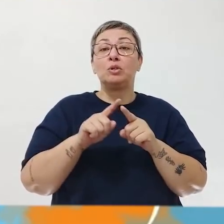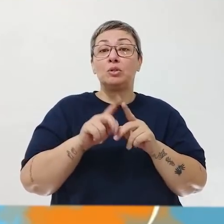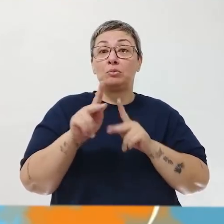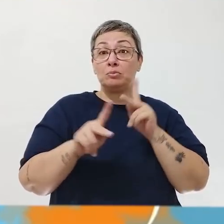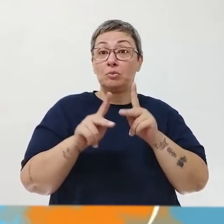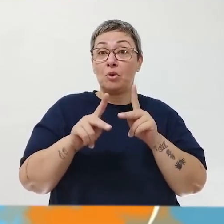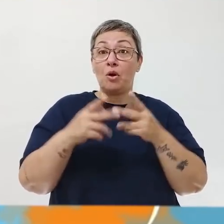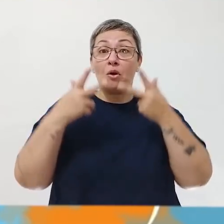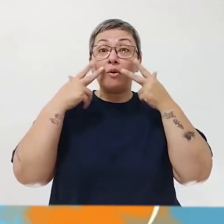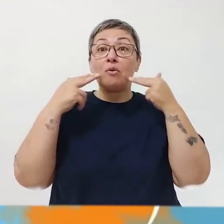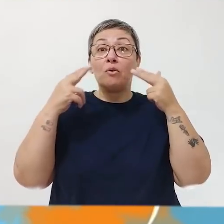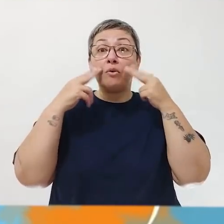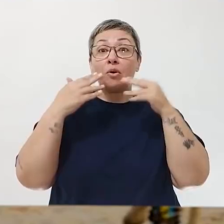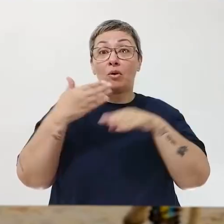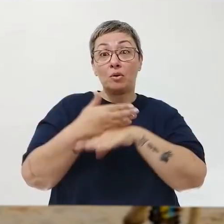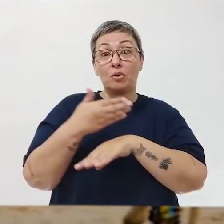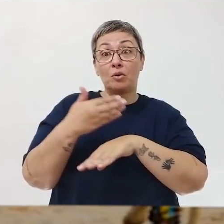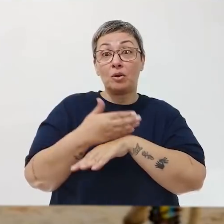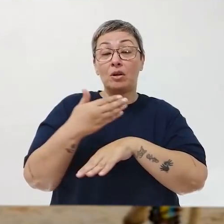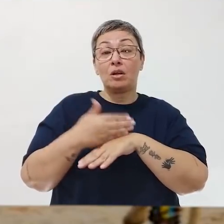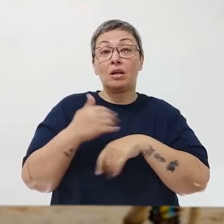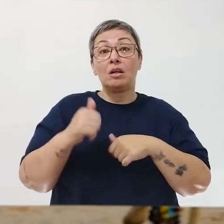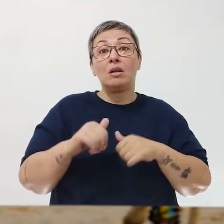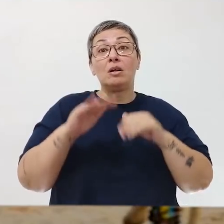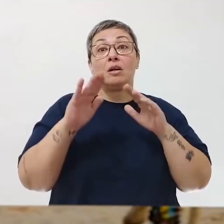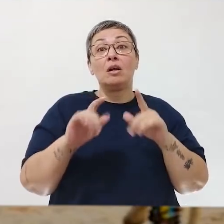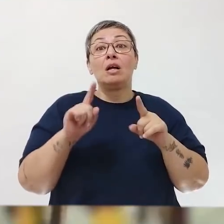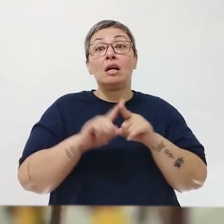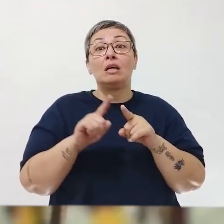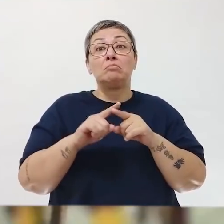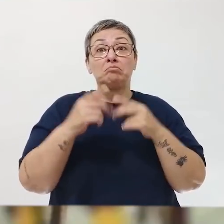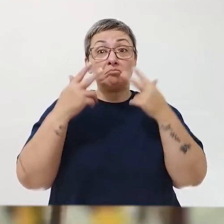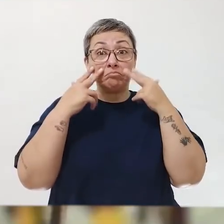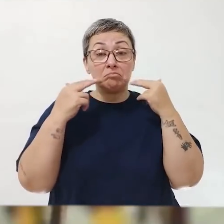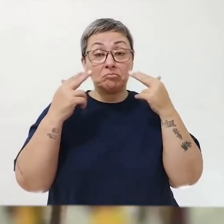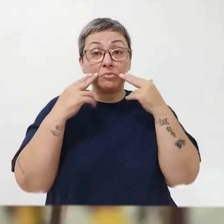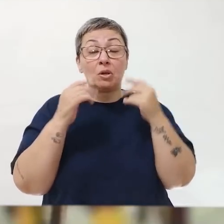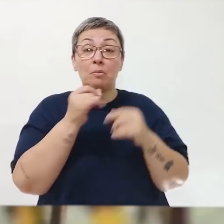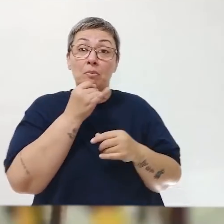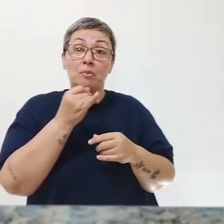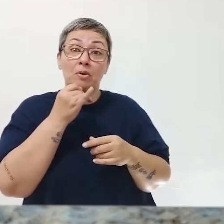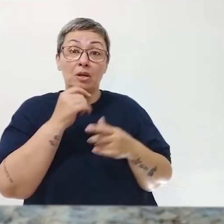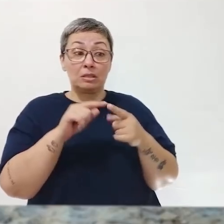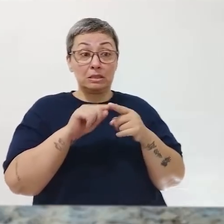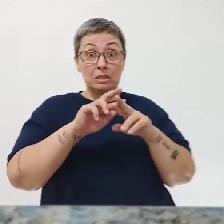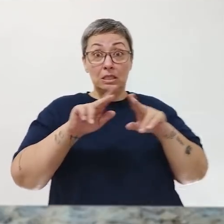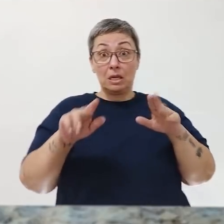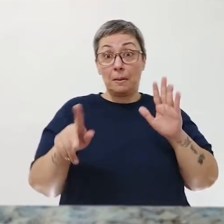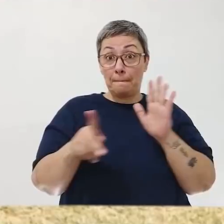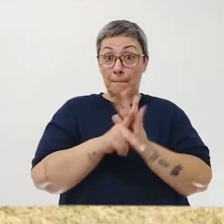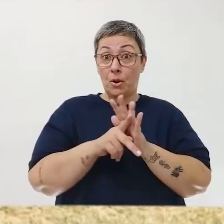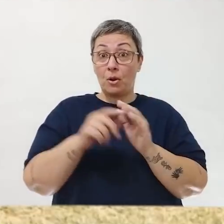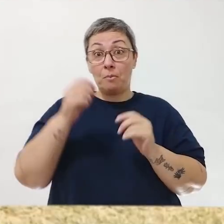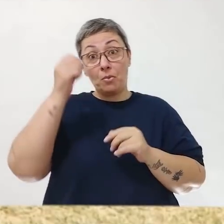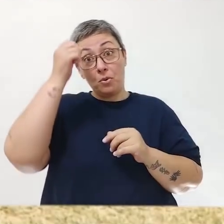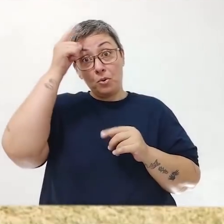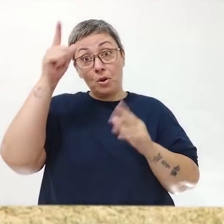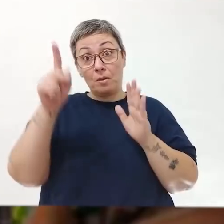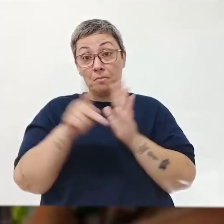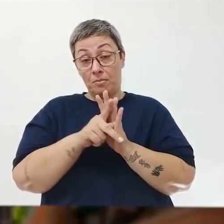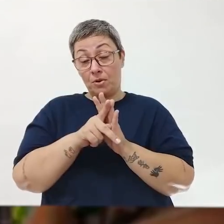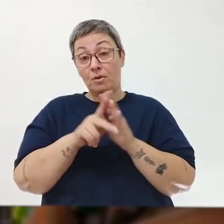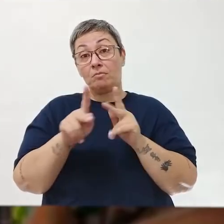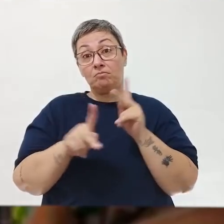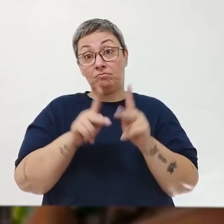Indígenas? Que conta com a participação de algumas das diversas etnias indígenas, com modalidades específicas da cultura desses